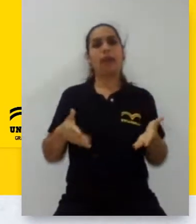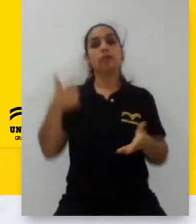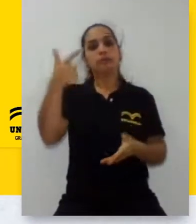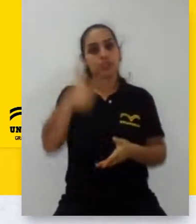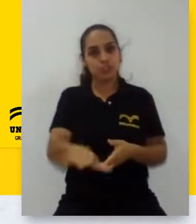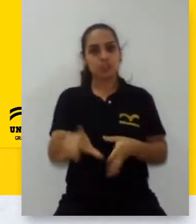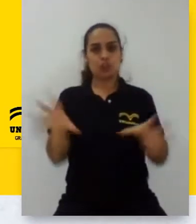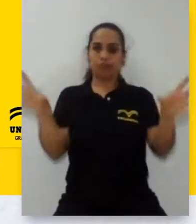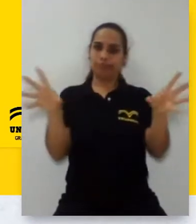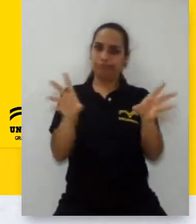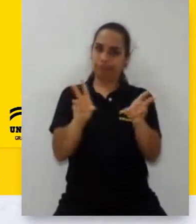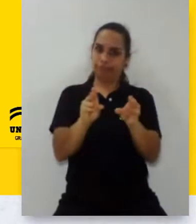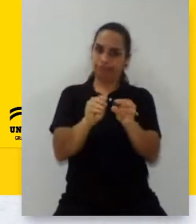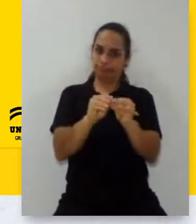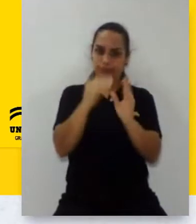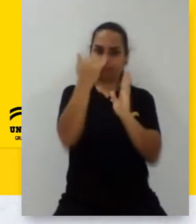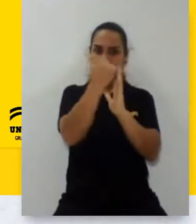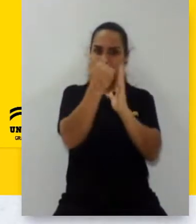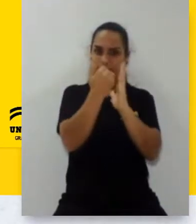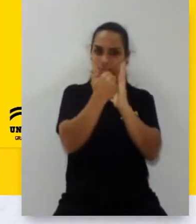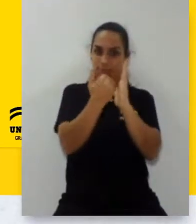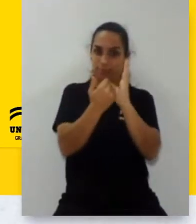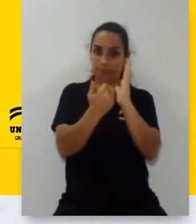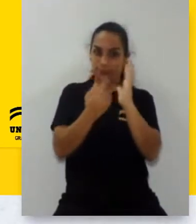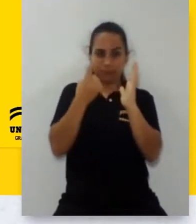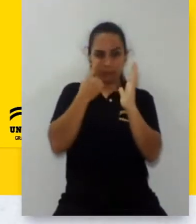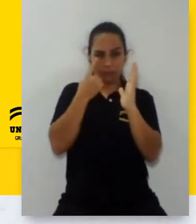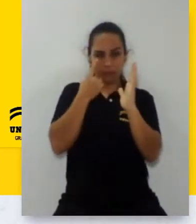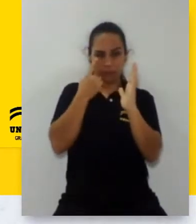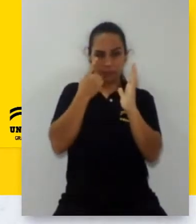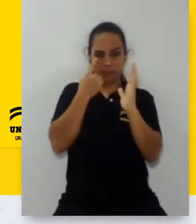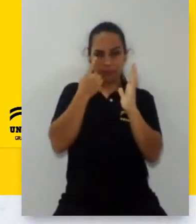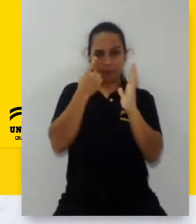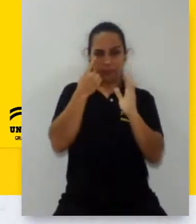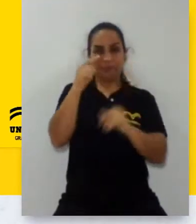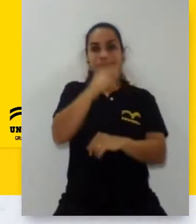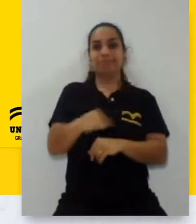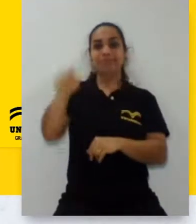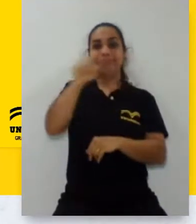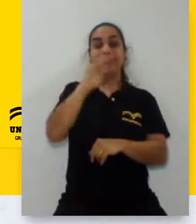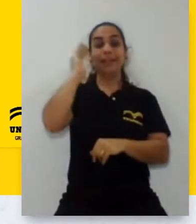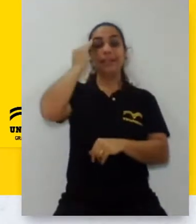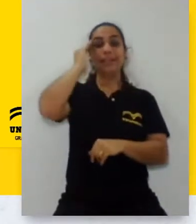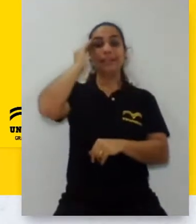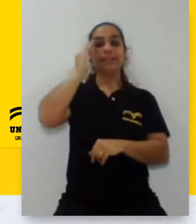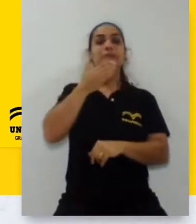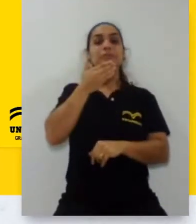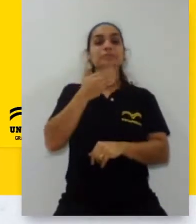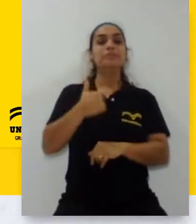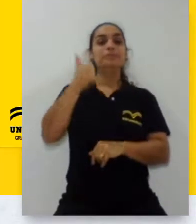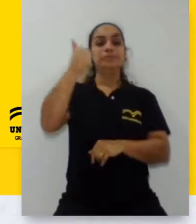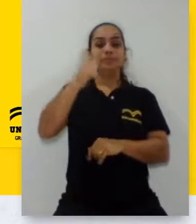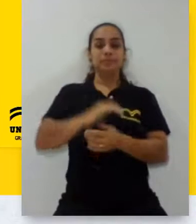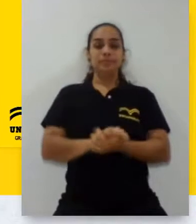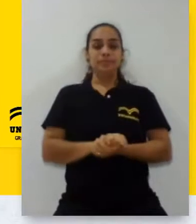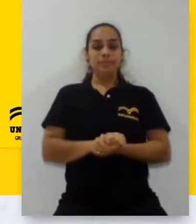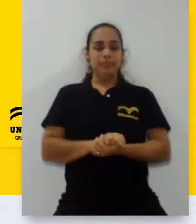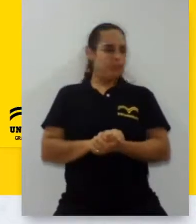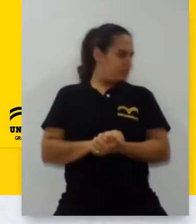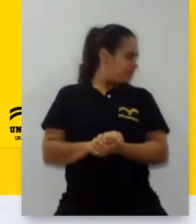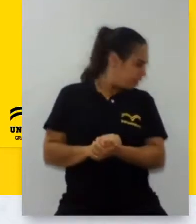uma mensagenzinha aí para nós todos, para nós entendermos. E aí eu vou chegar na última parte da minha fala que eu quero ter com vocês hoje,